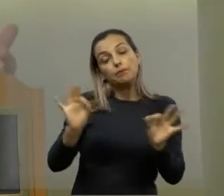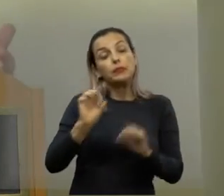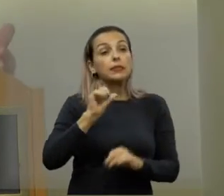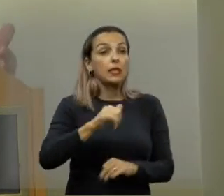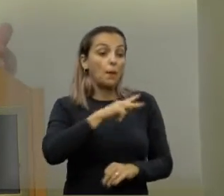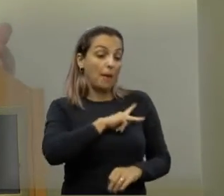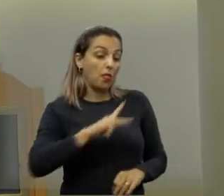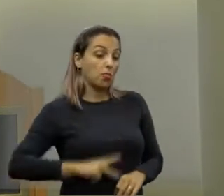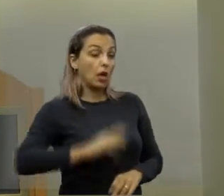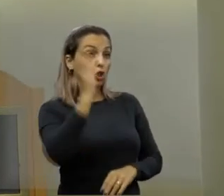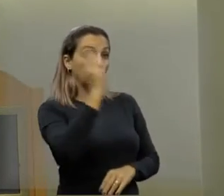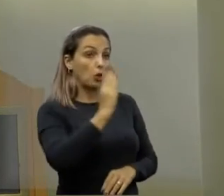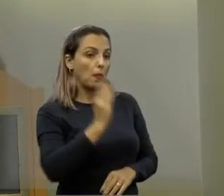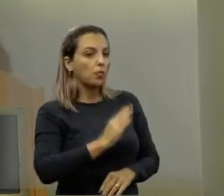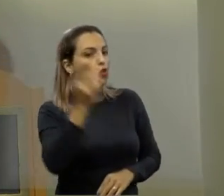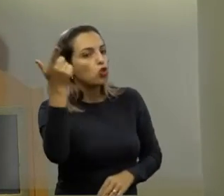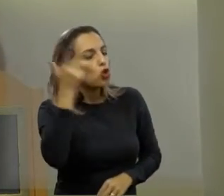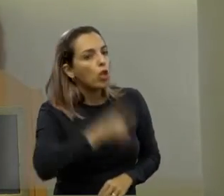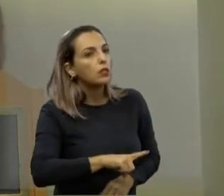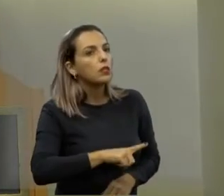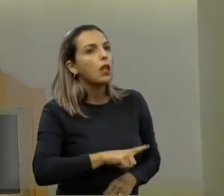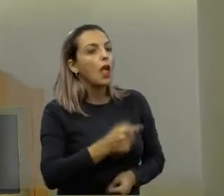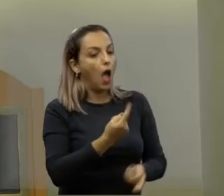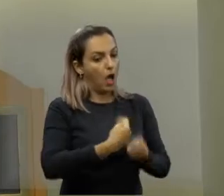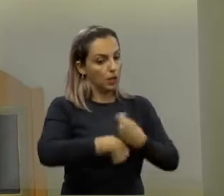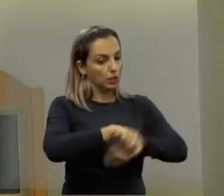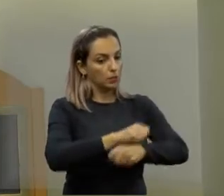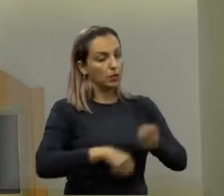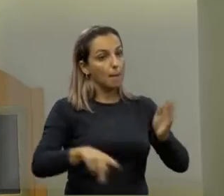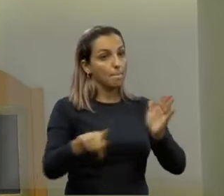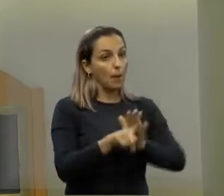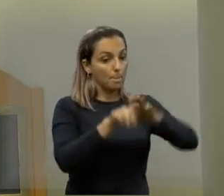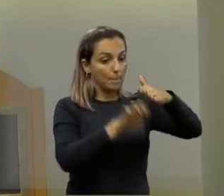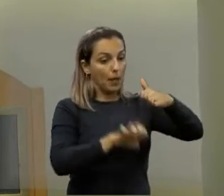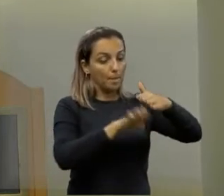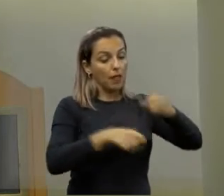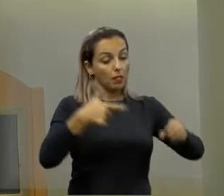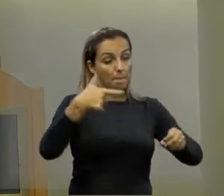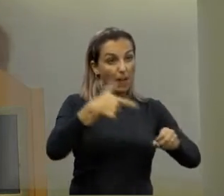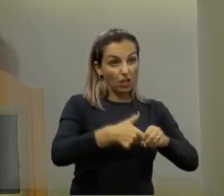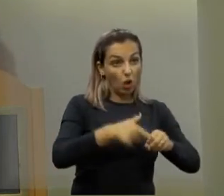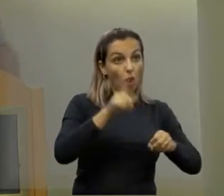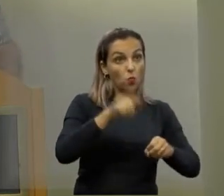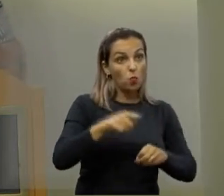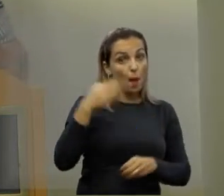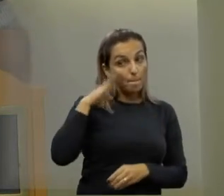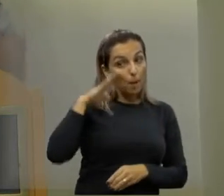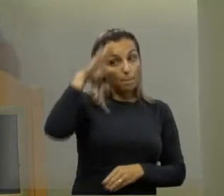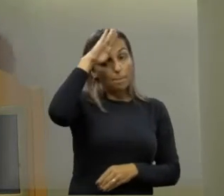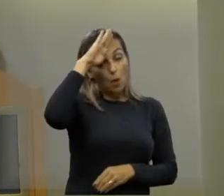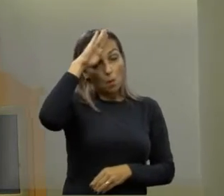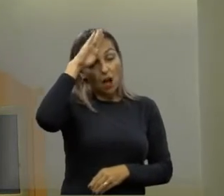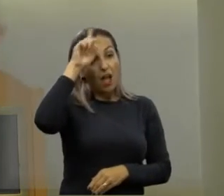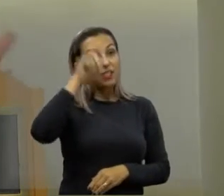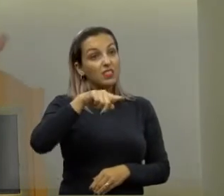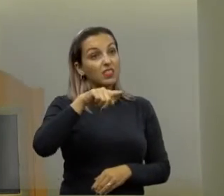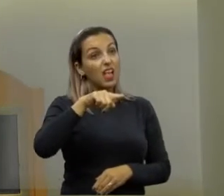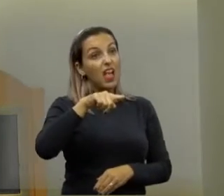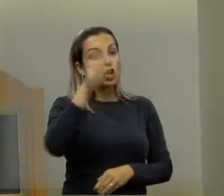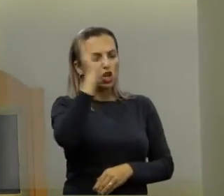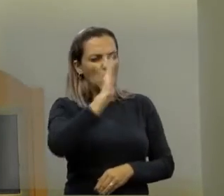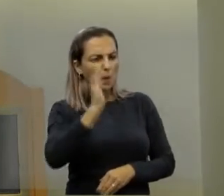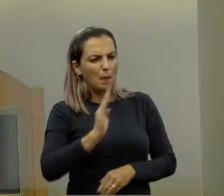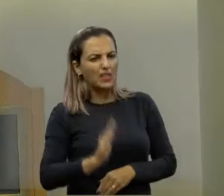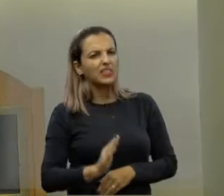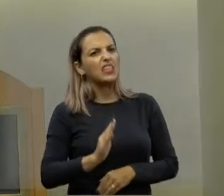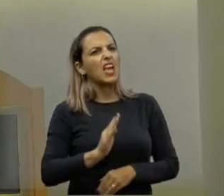República senhoras e senhores não consegue fazer a gestão da petróleo da Petrobrás então Presidente da República que não serve para presidir o